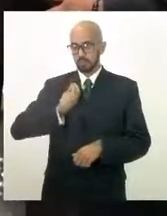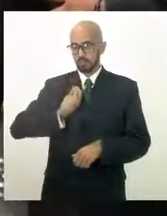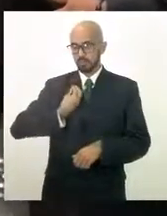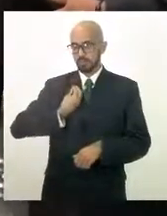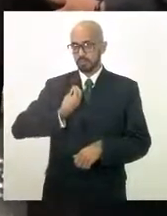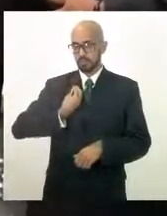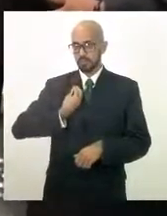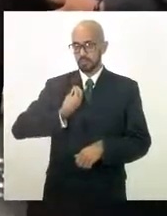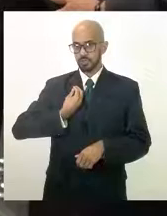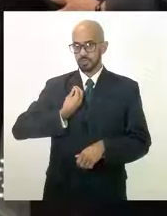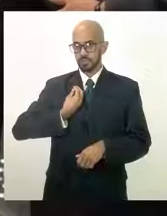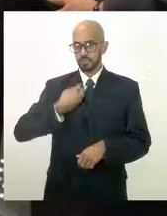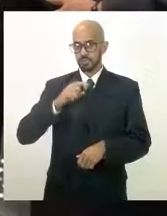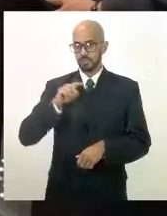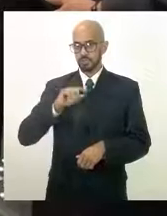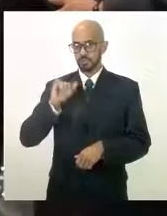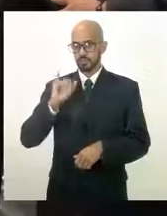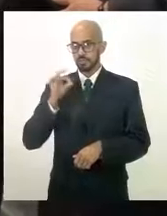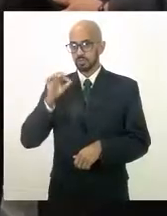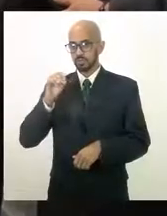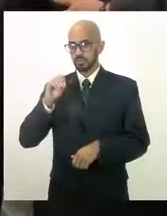Deputado Zito.